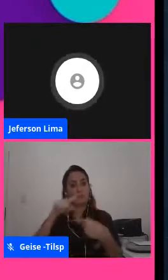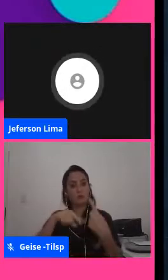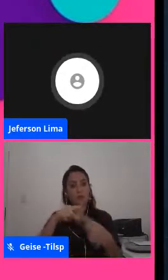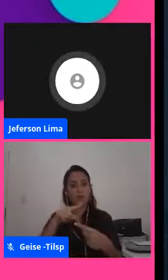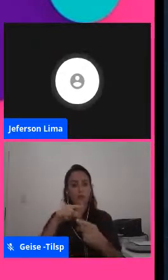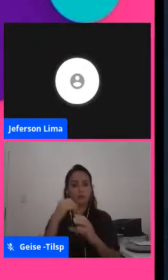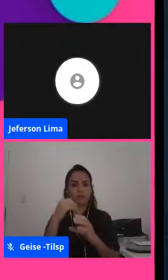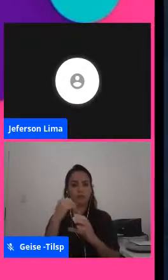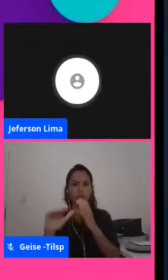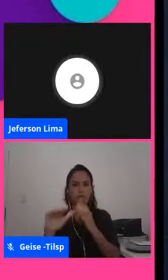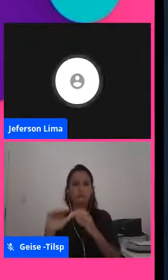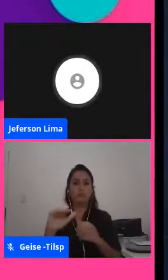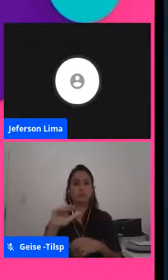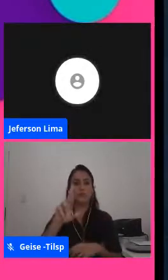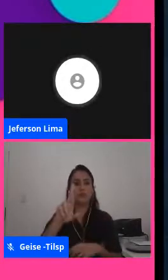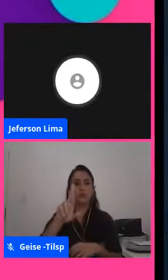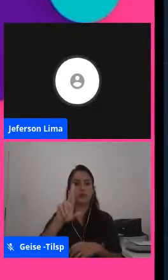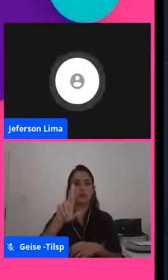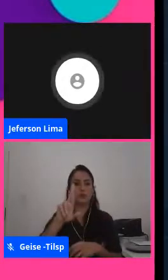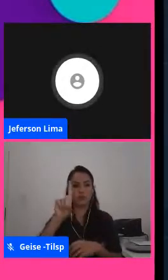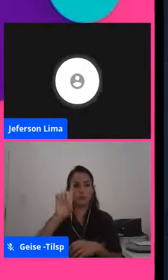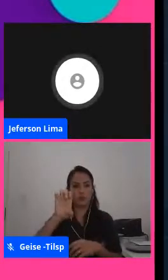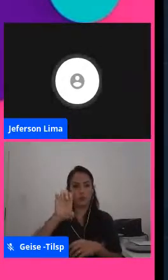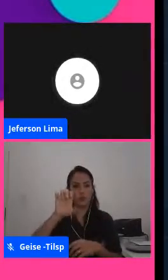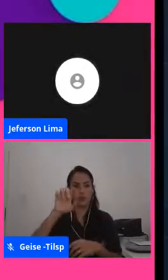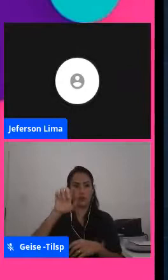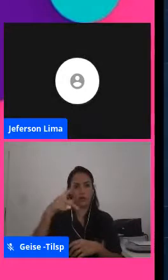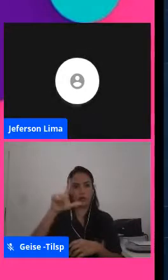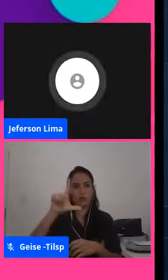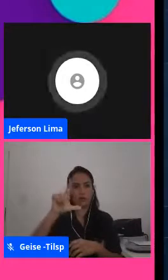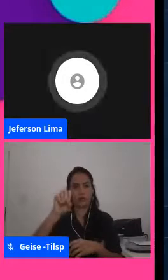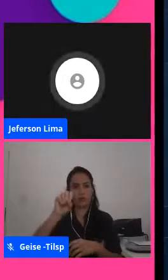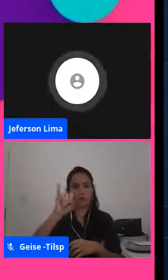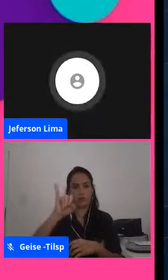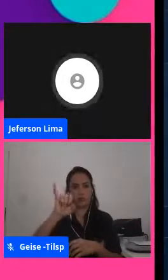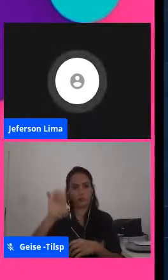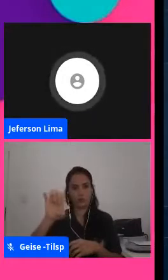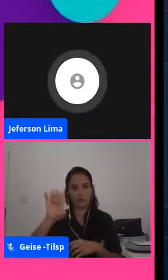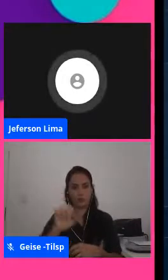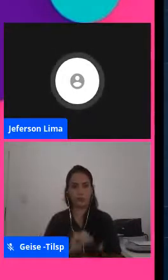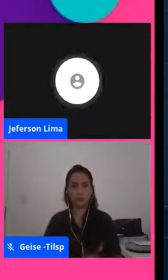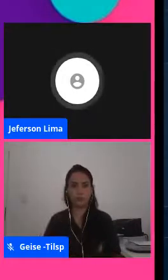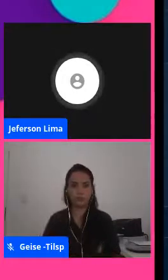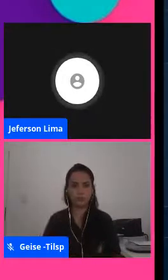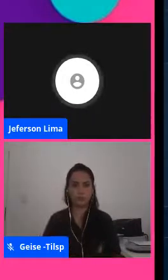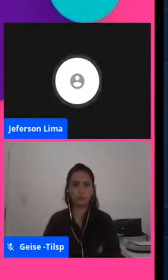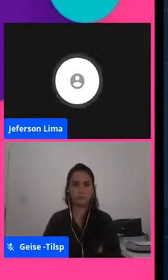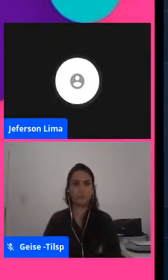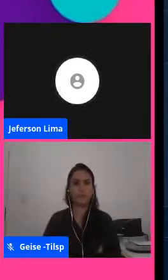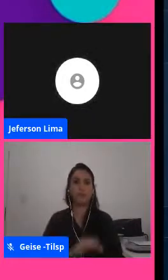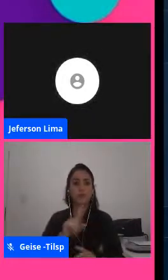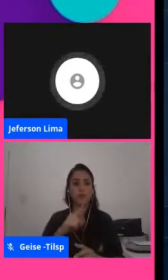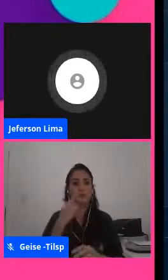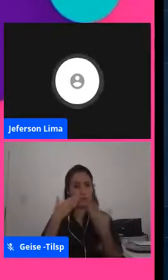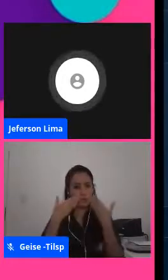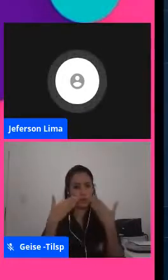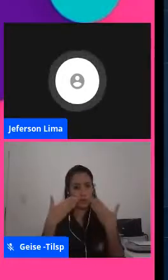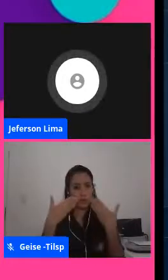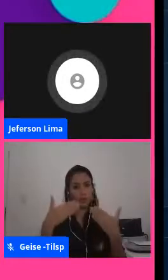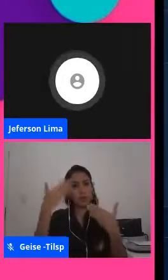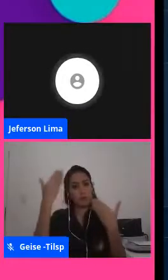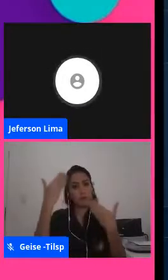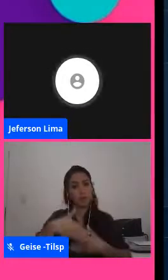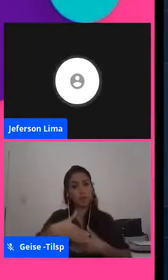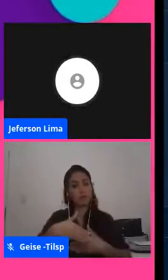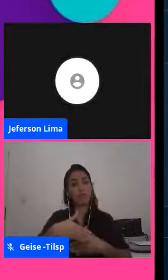código que eu já tenho pronto aqui, mas eu não vou fazer isso não. Eu vou mostrar para vocês como é que faz. E eu vou mostrar para vocês que é realmente muito simples fazer. Então, para eu